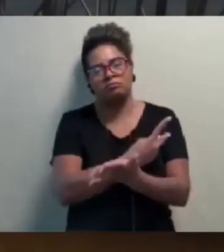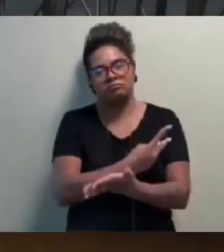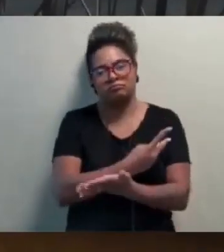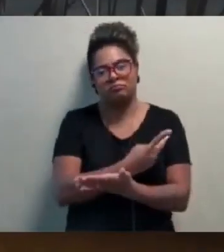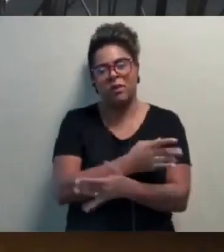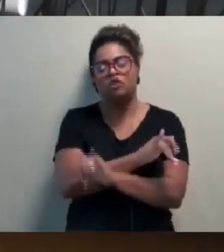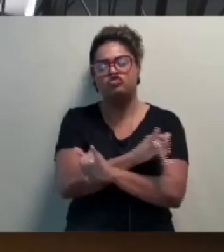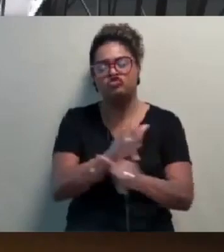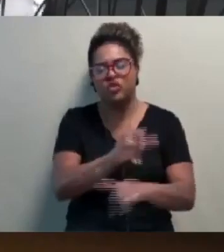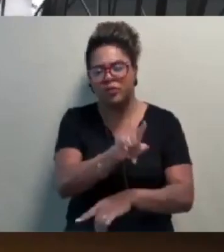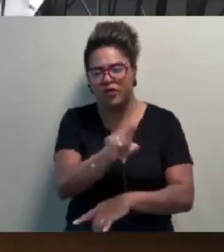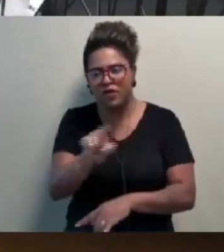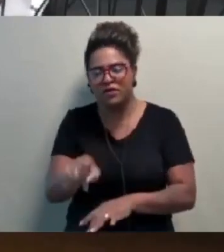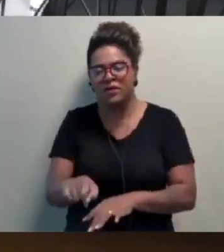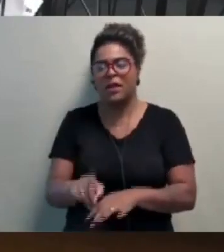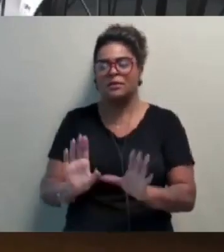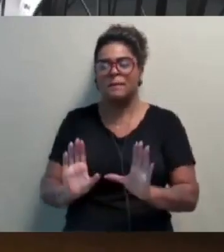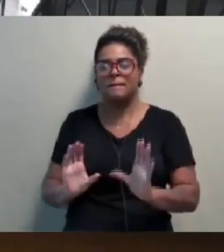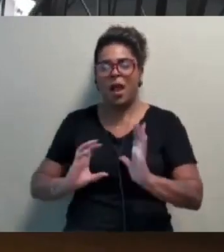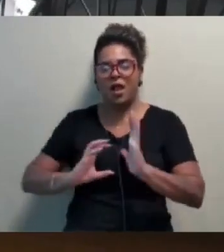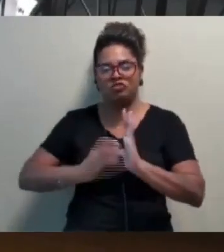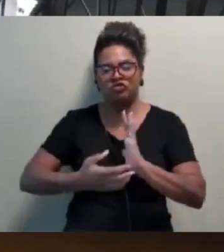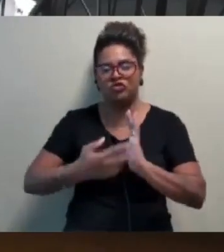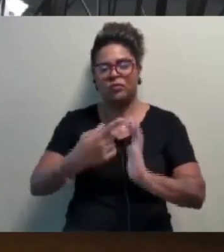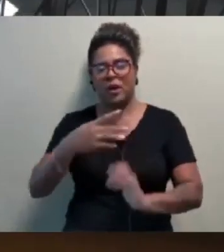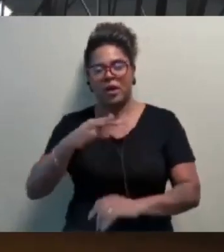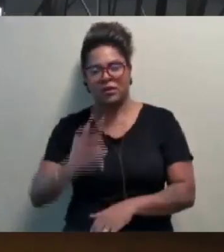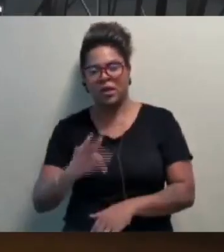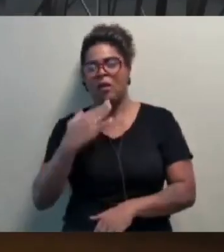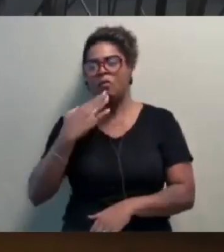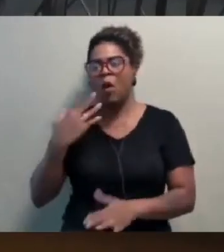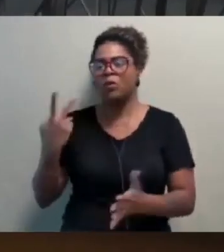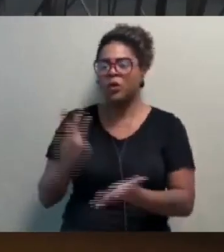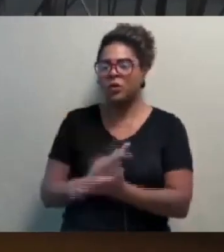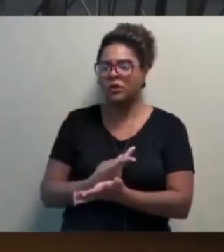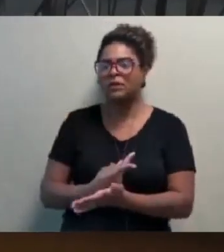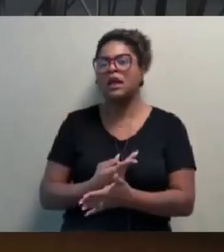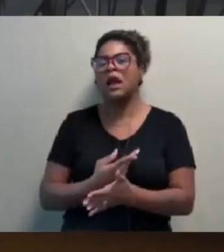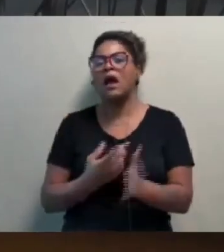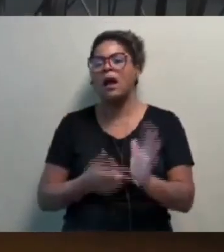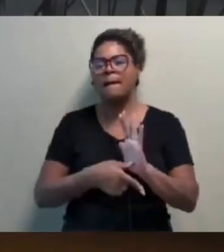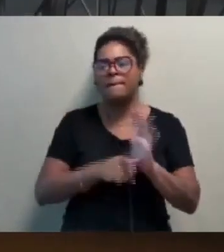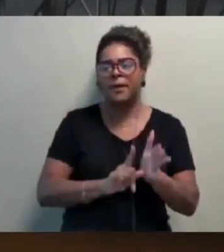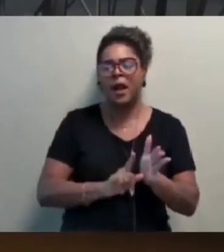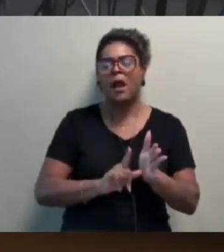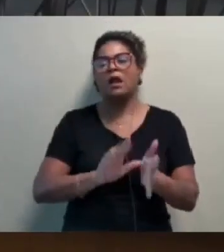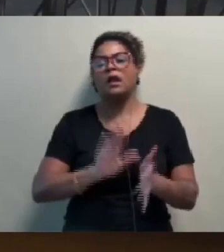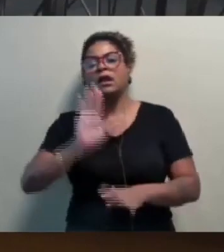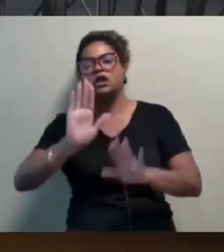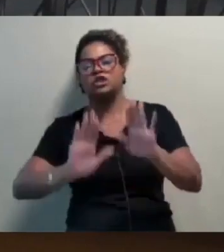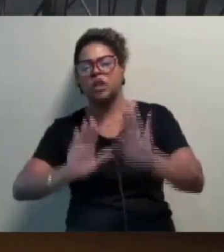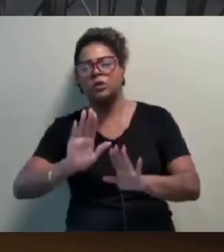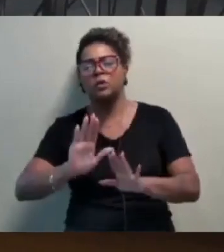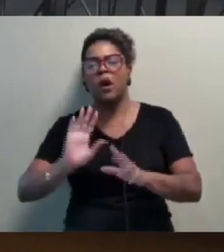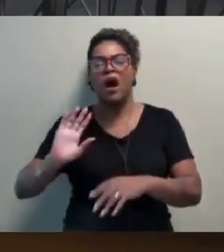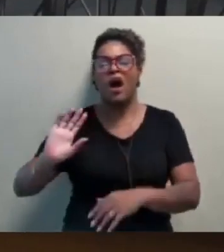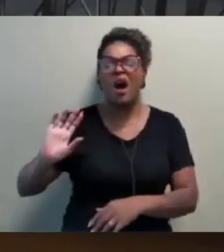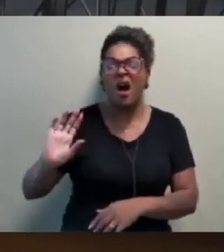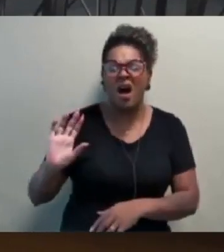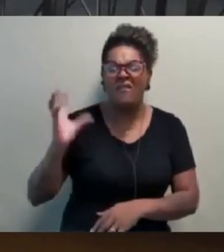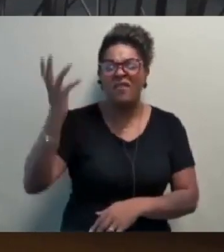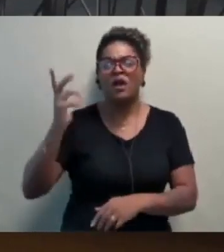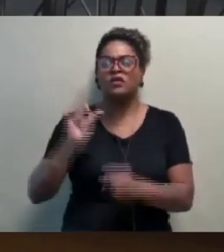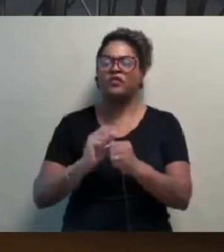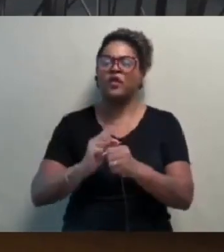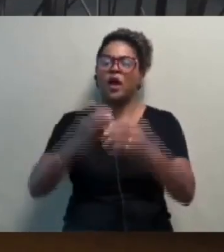dos Trabalhadores, quando vocês forem agendar pré-candidatura, eventos, agendem em locais corretos, porque se estiverem fazendo errado, nós, o